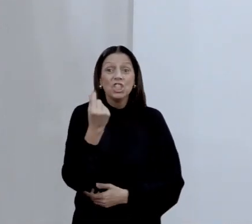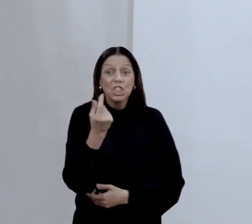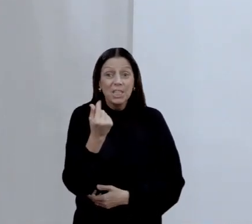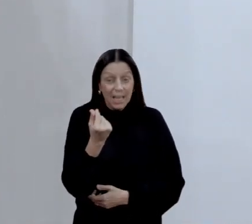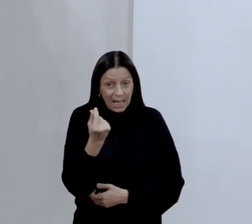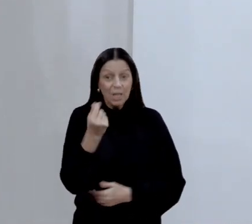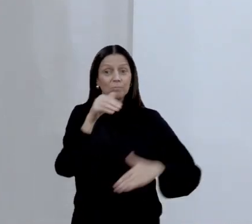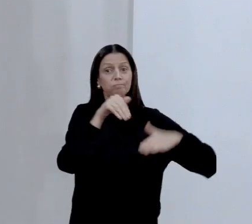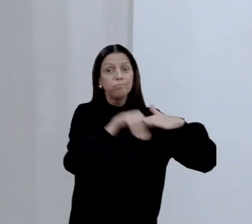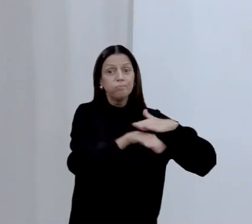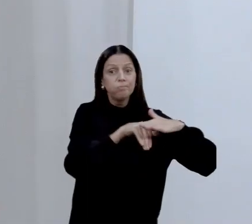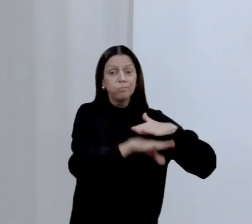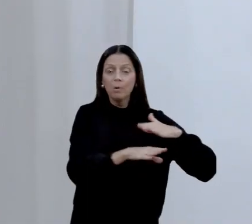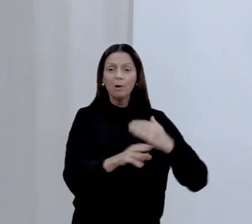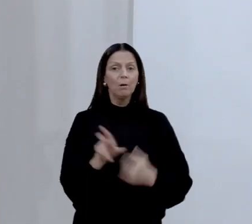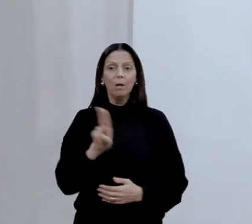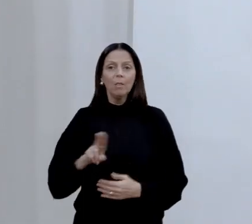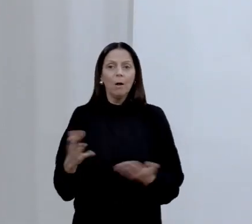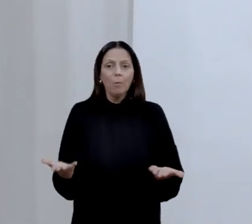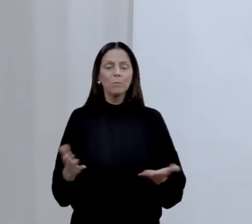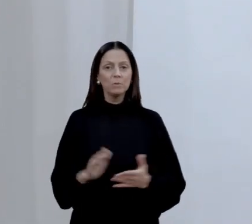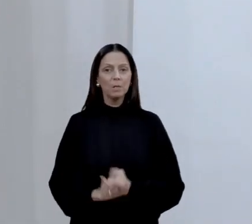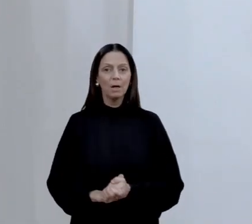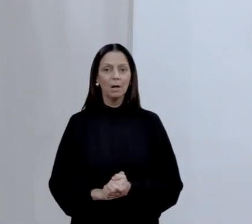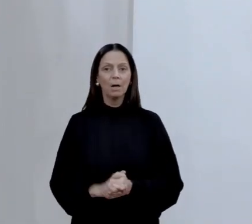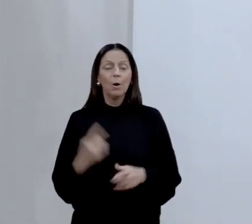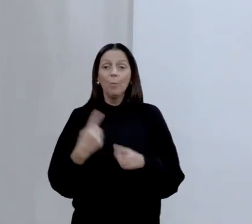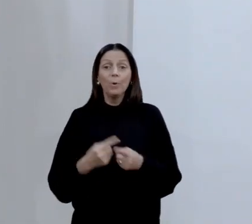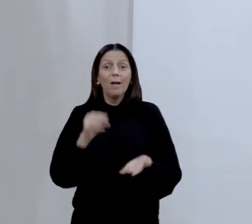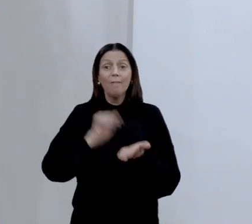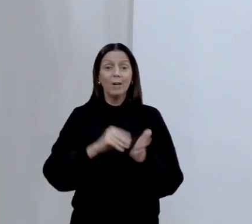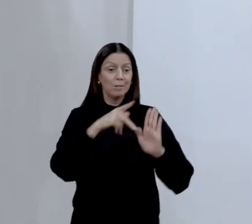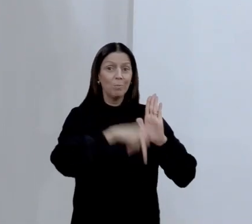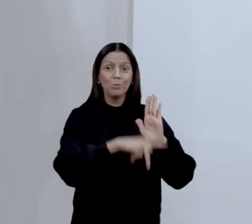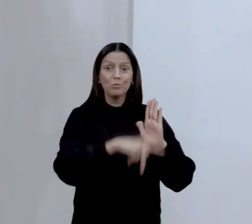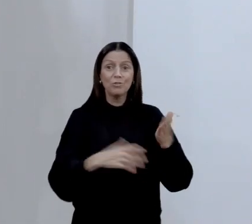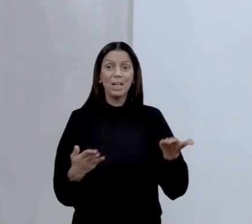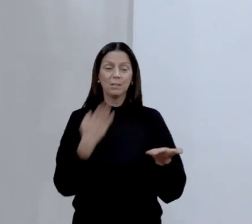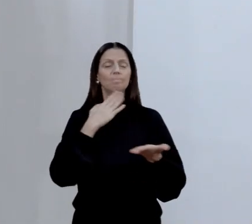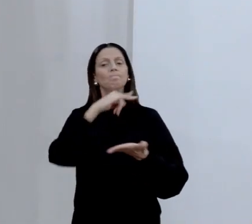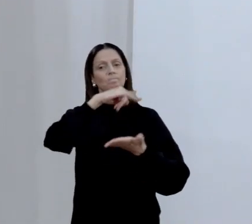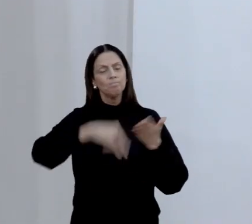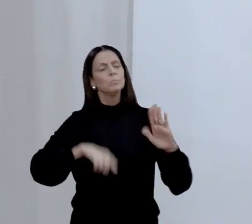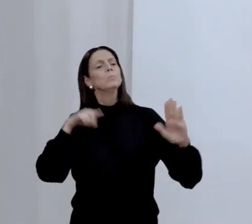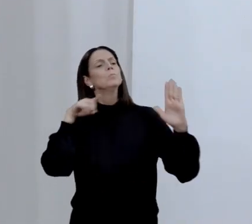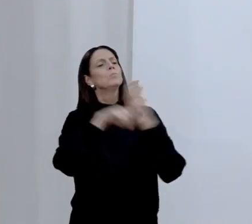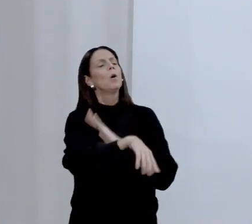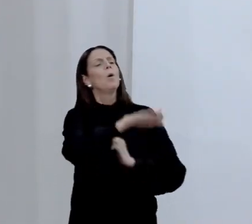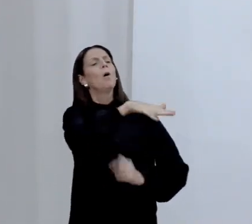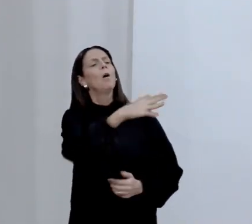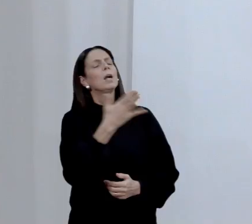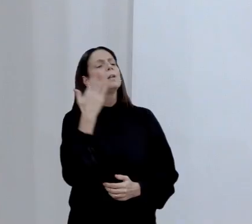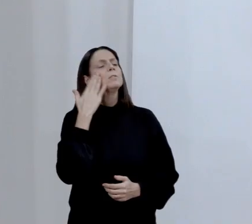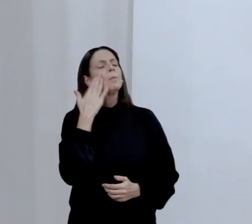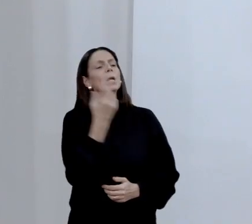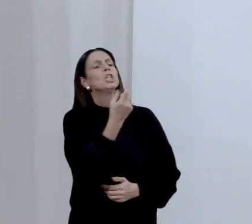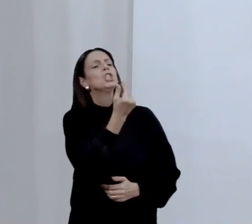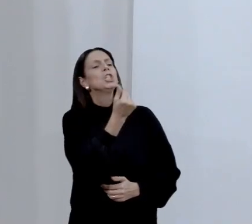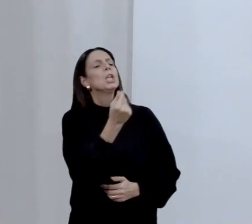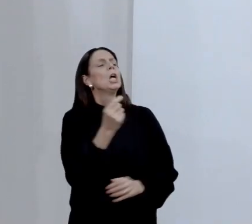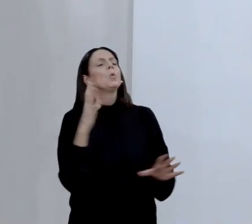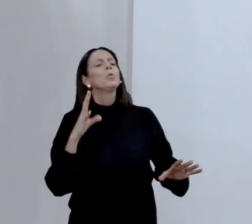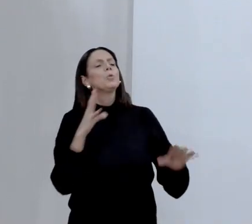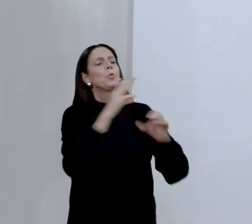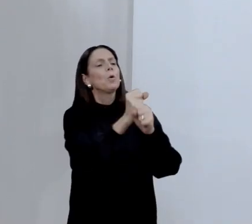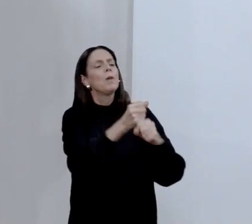cidade precisando, projetos, dinheiro, e não tem porque não dá. Então, aqui esse requerimento eu quero saber o valor real de emendas que estão paradas. E eu